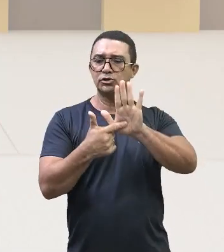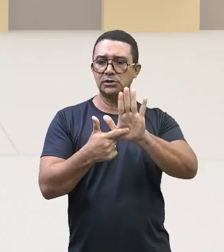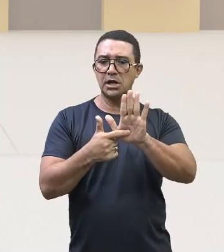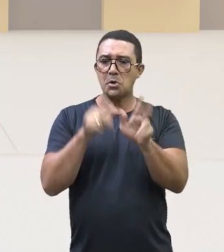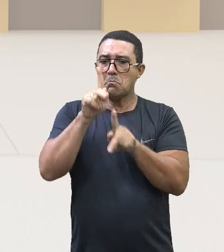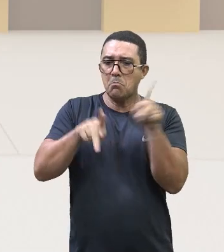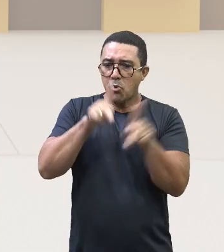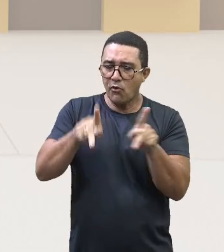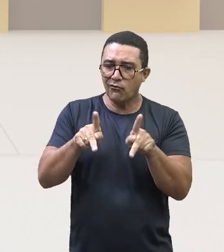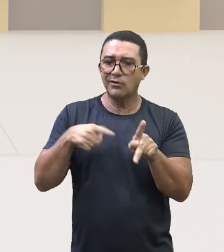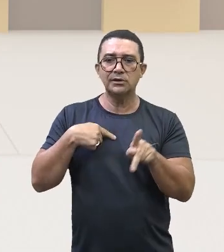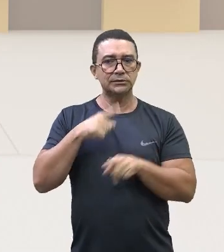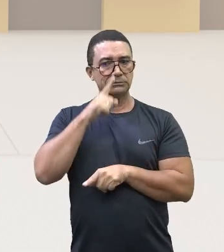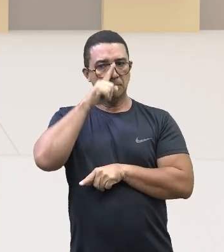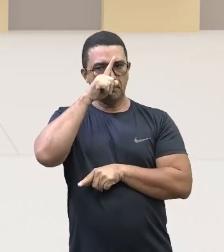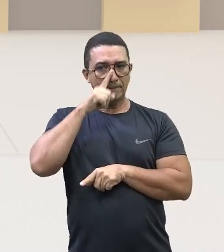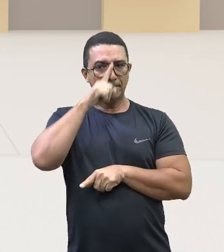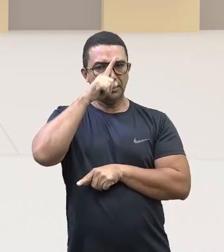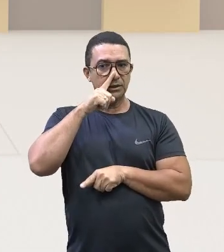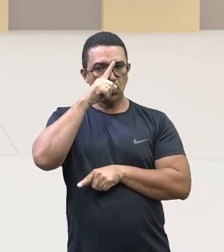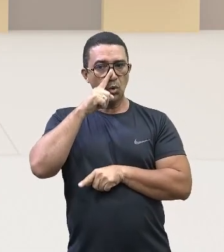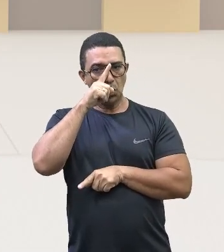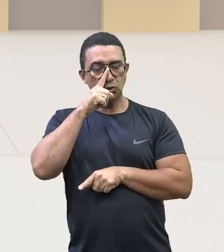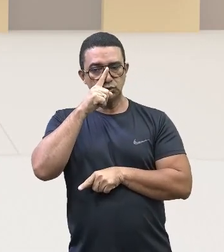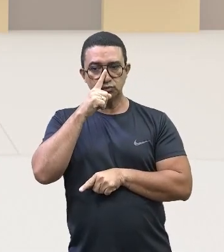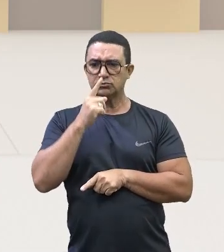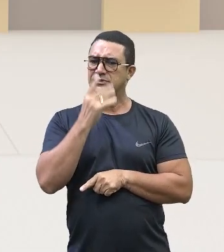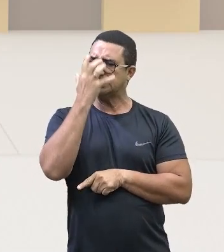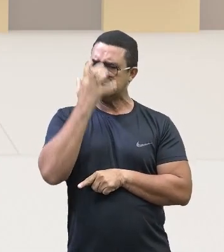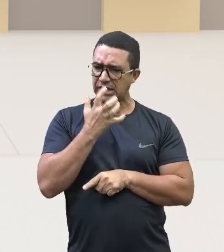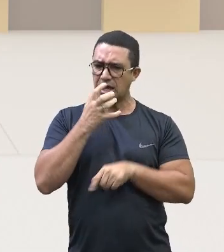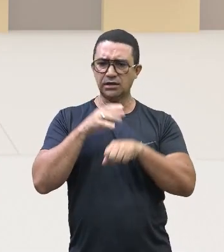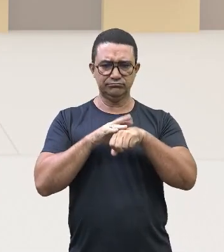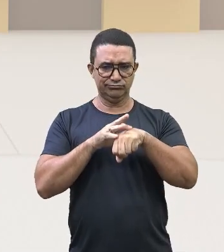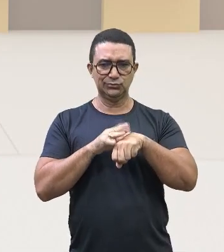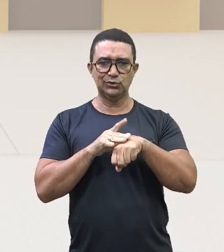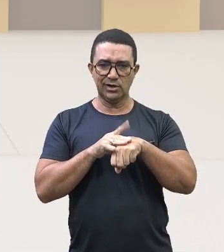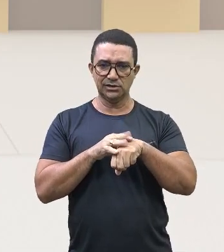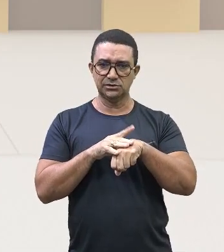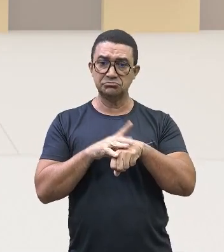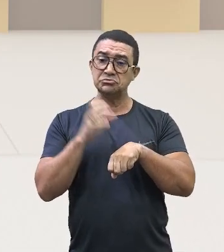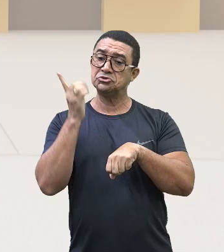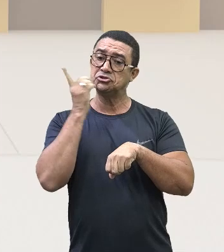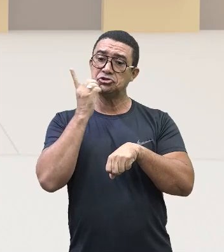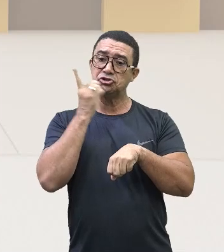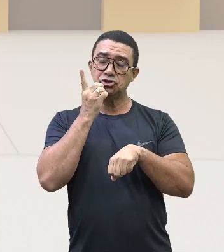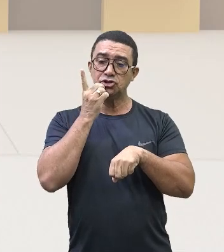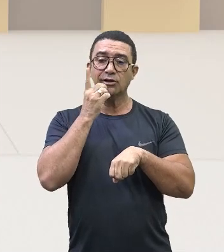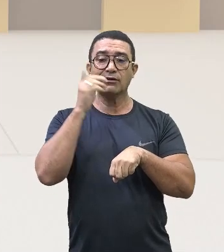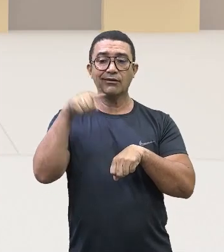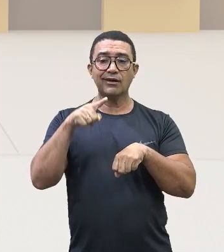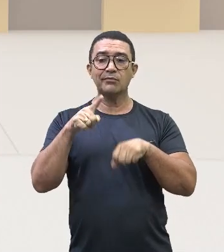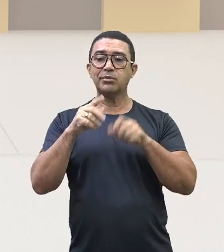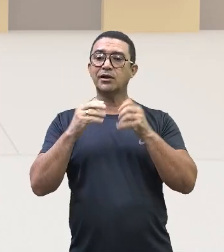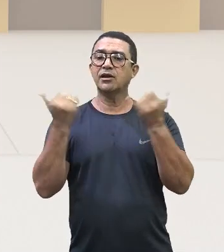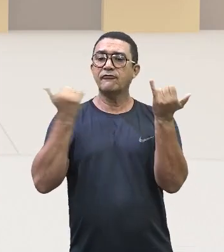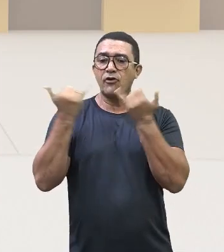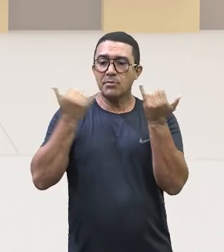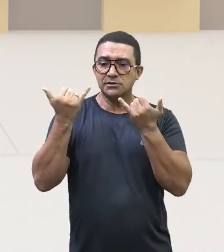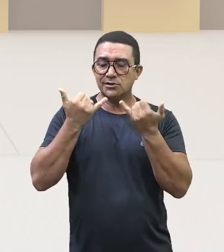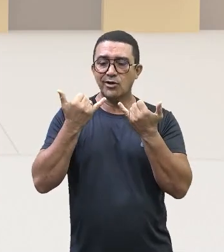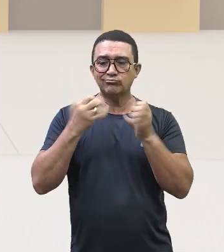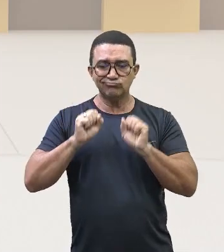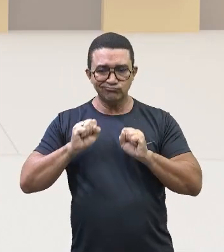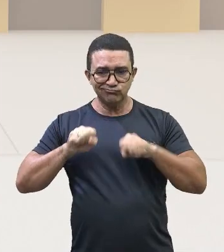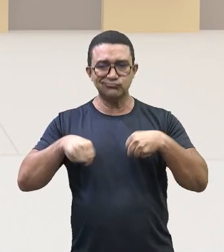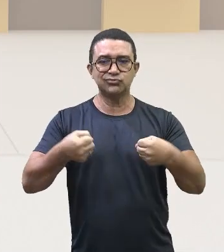riscos dessas doenças que ela é grave. Então, são datas comemorativas de alerta, de fortalecimento